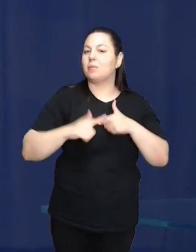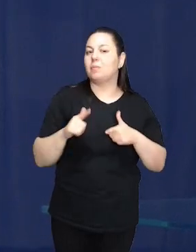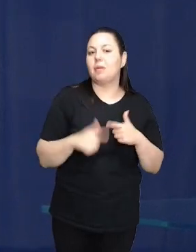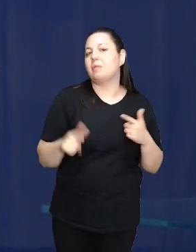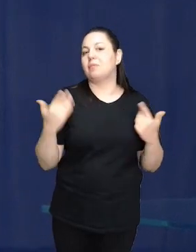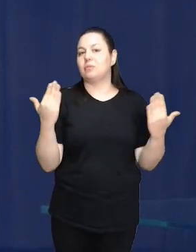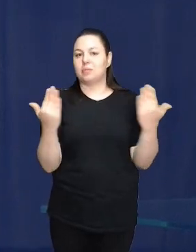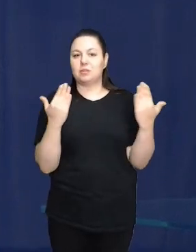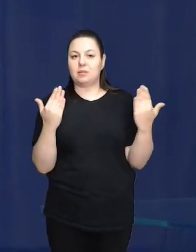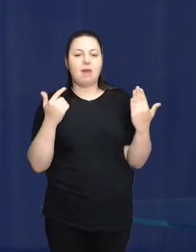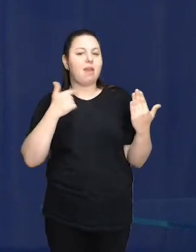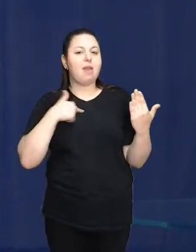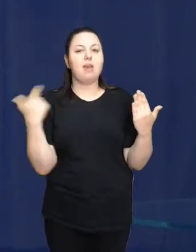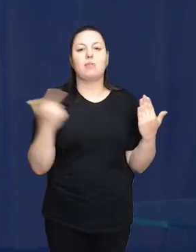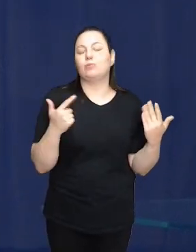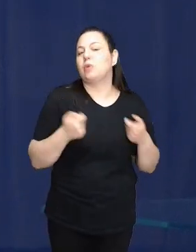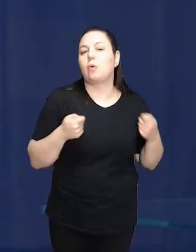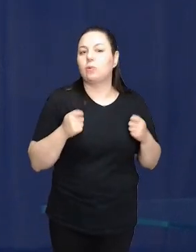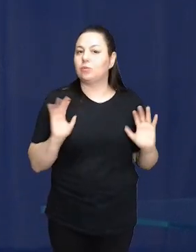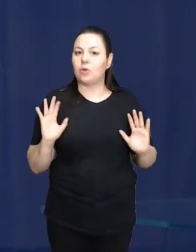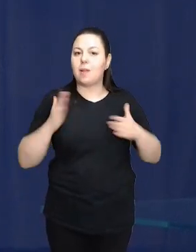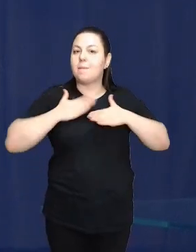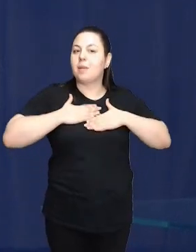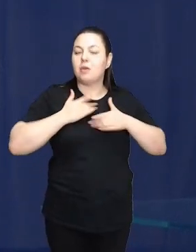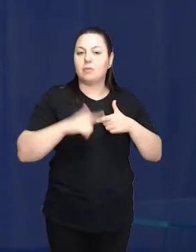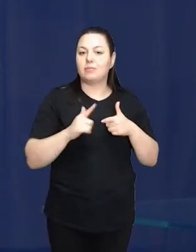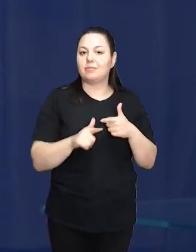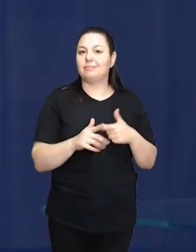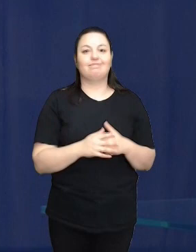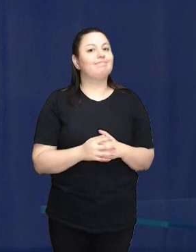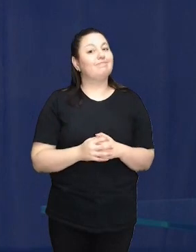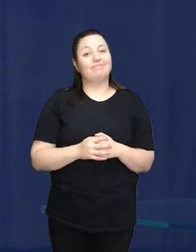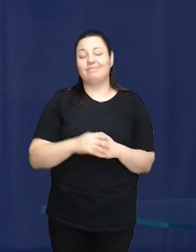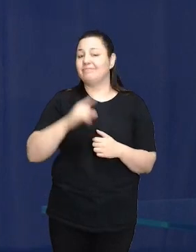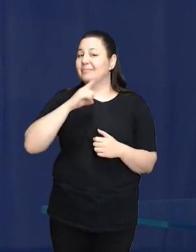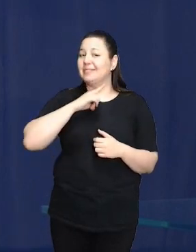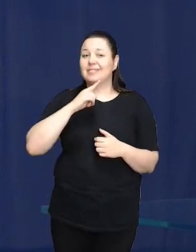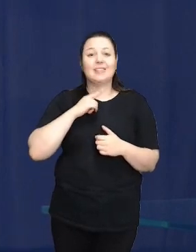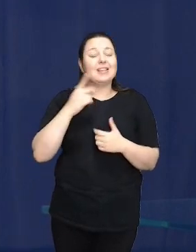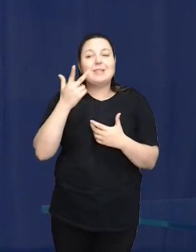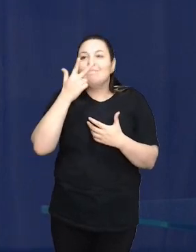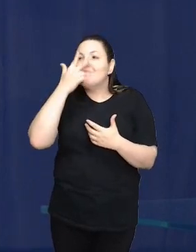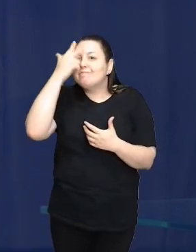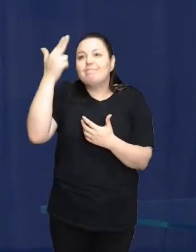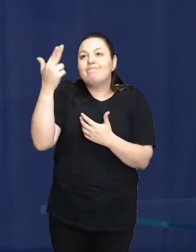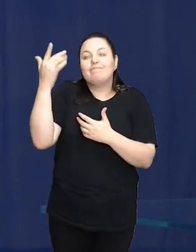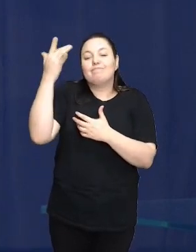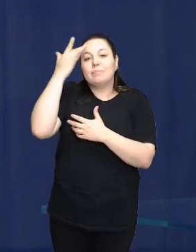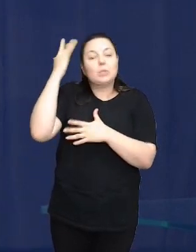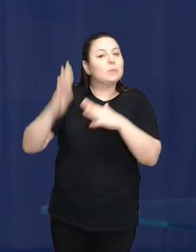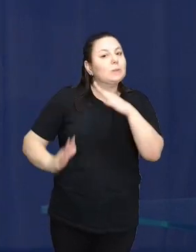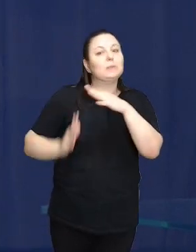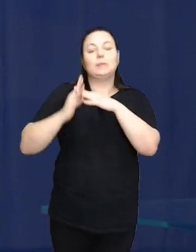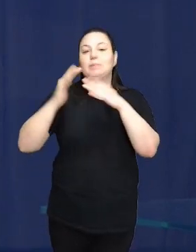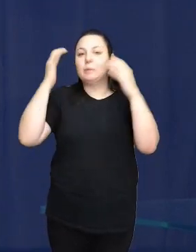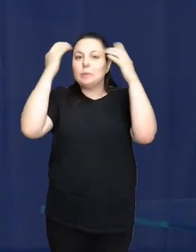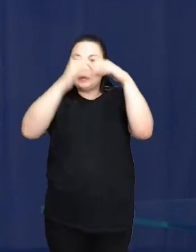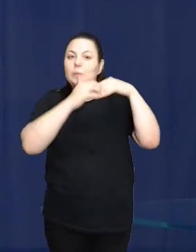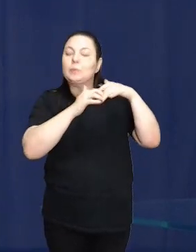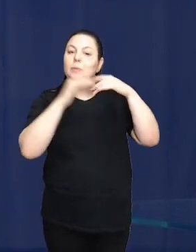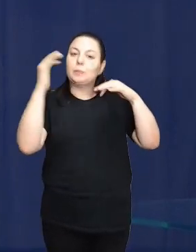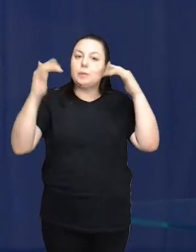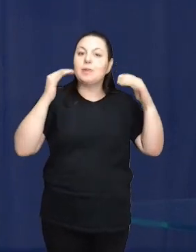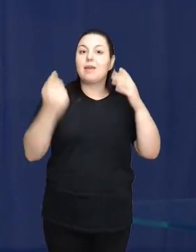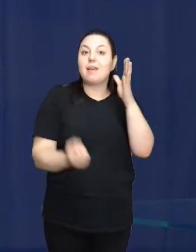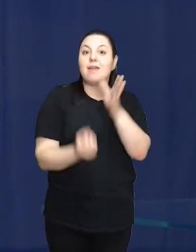tenho autocontrole. Não, gente, são os cérebros mais brilhantes do mundo criando uma tecnologia que tem que fazer a gente ficar cada